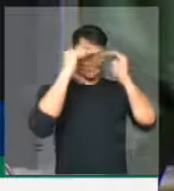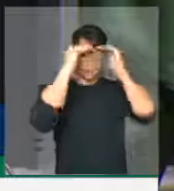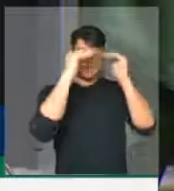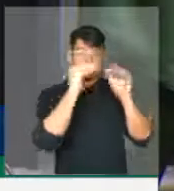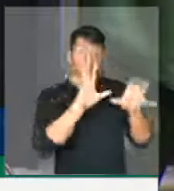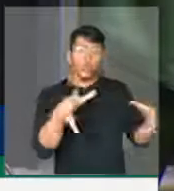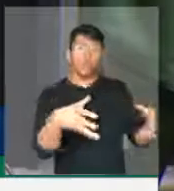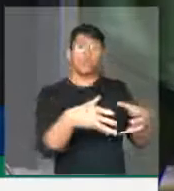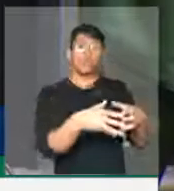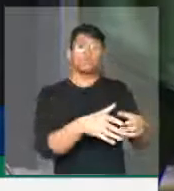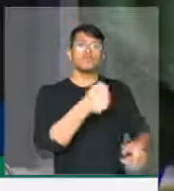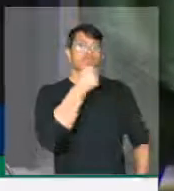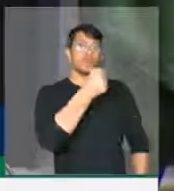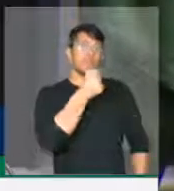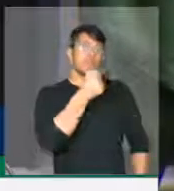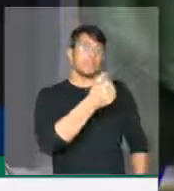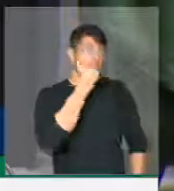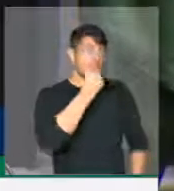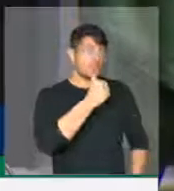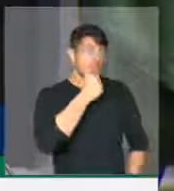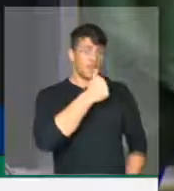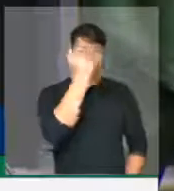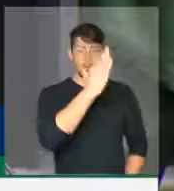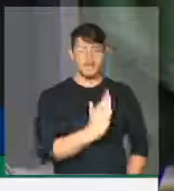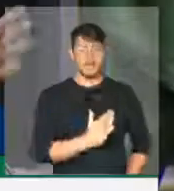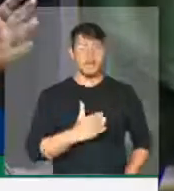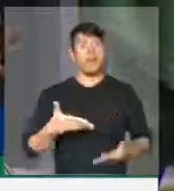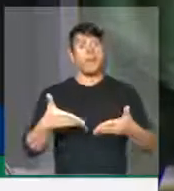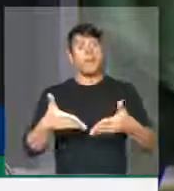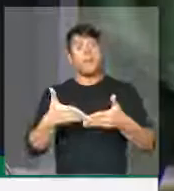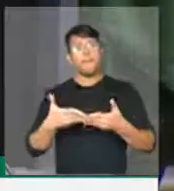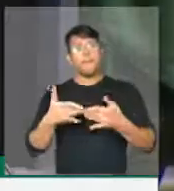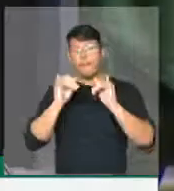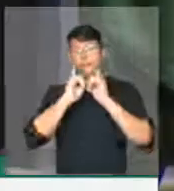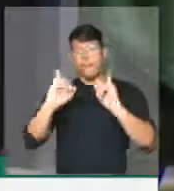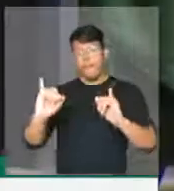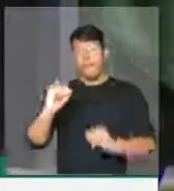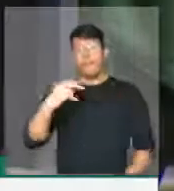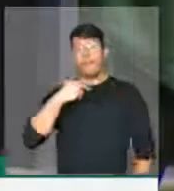presidenta Giovanna, espero que seja veiculado nos meios de comunicação da casa.